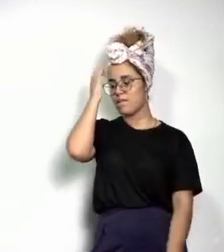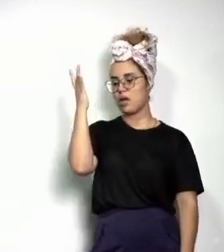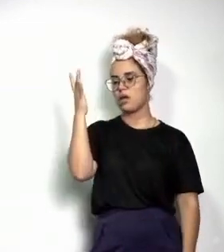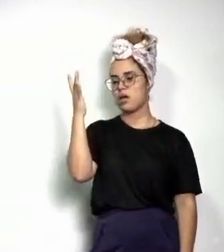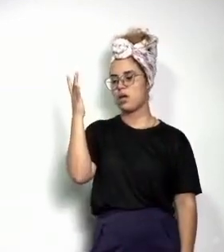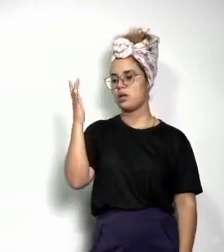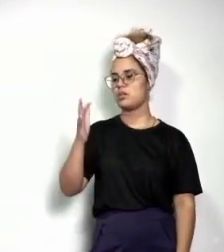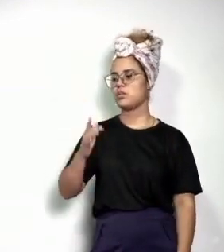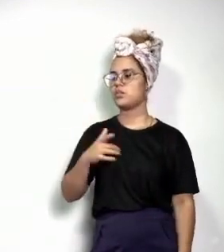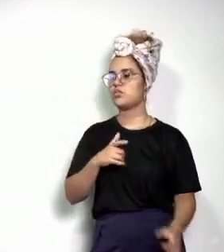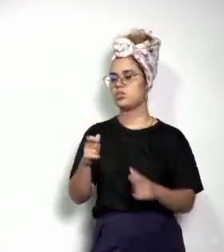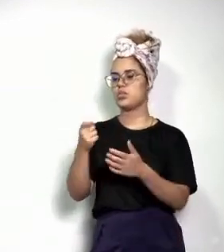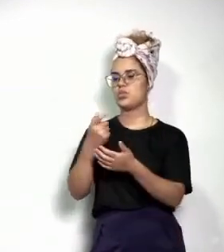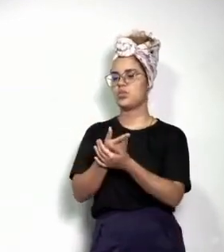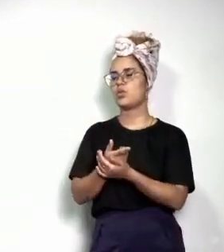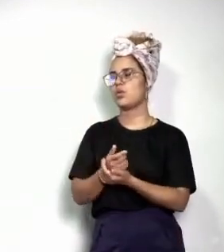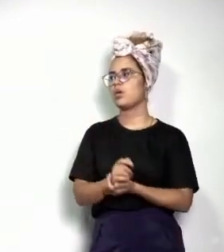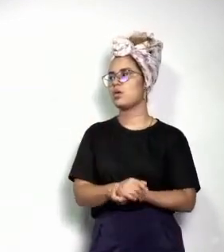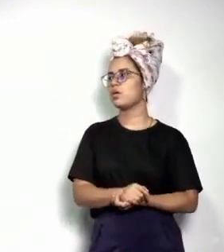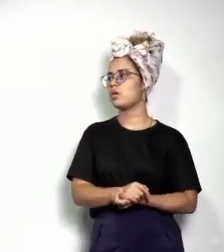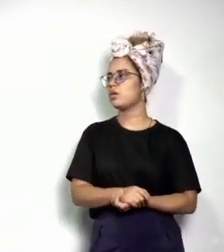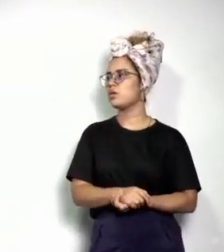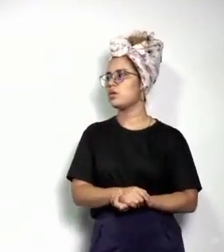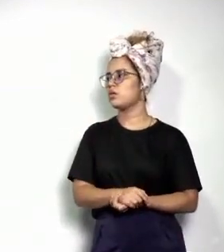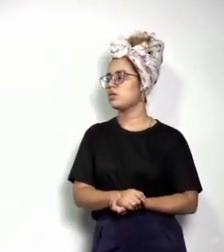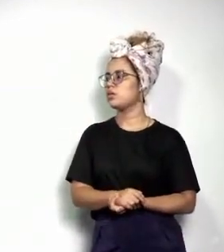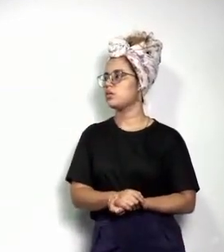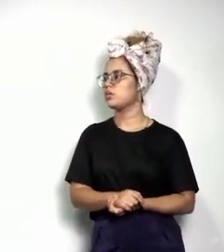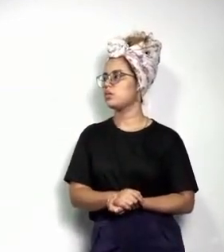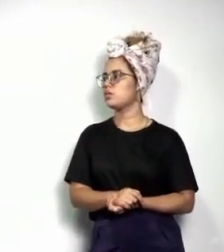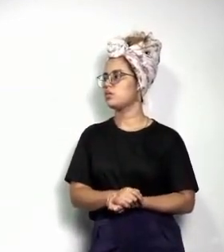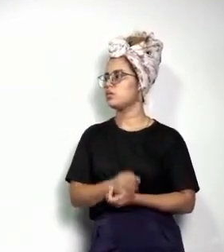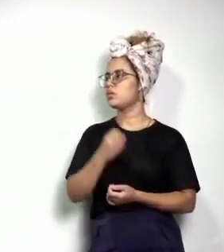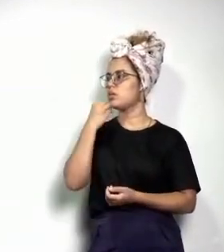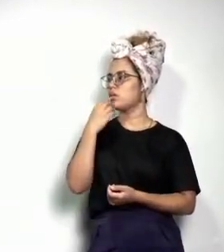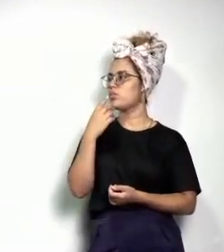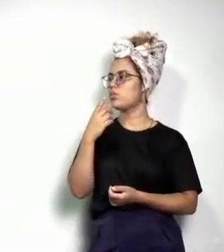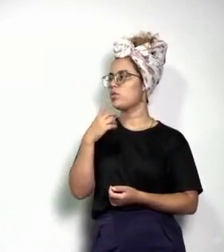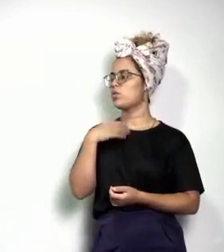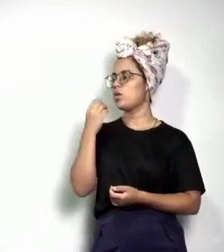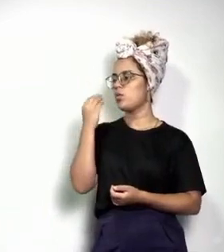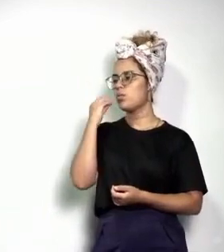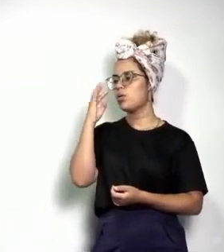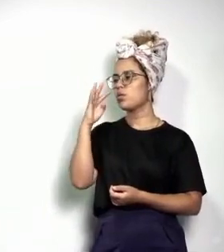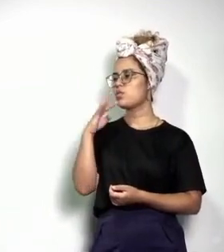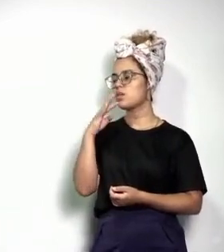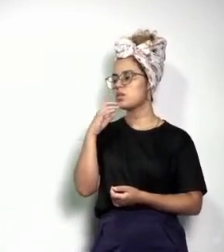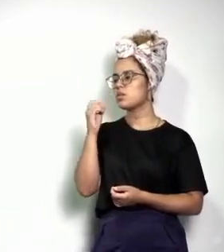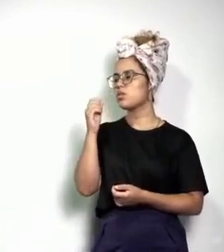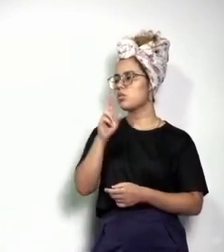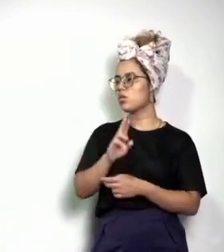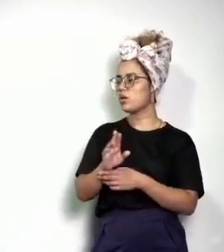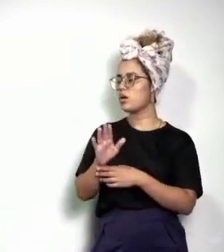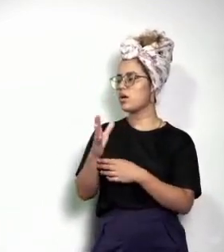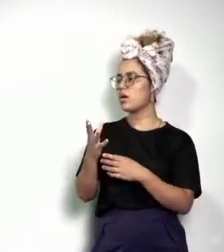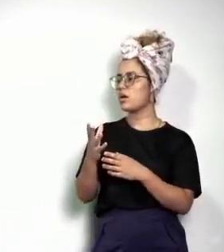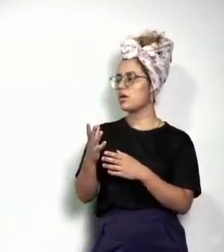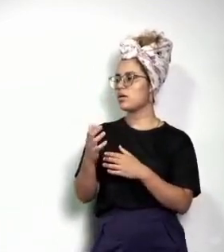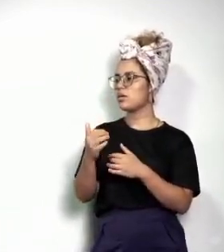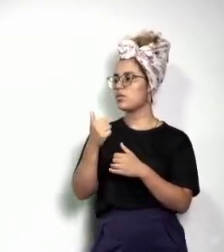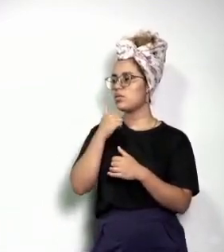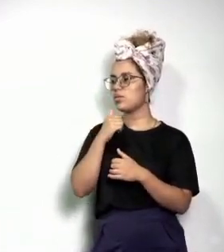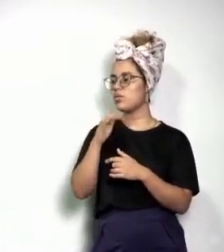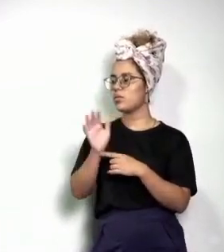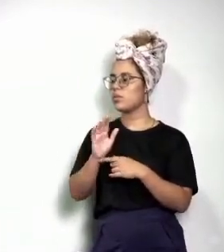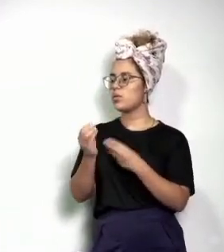no, na locação. Assim. Então, é bom estar um pouco esperto e ligeira com a mão assim embaixo, na forma como a gente vai estar